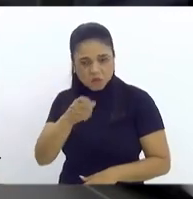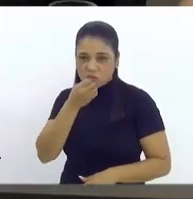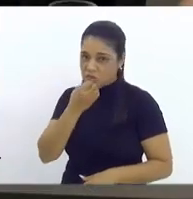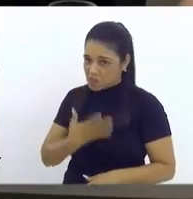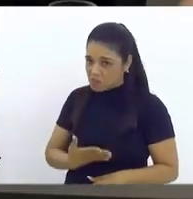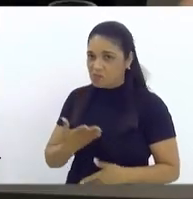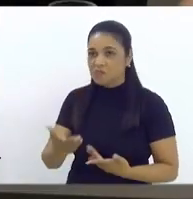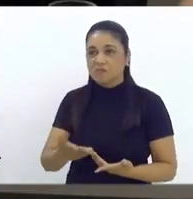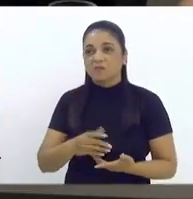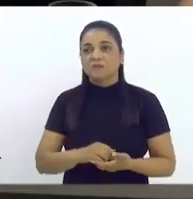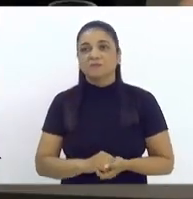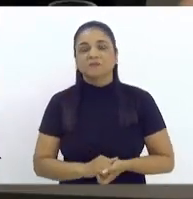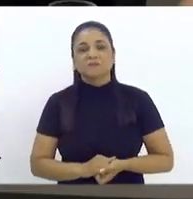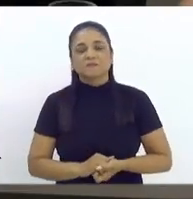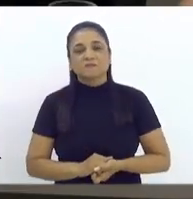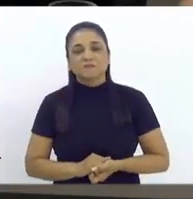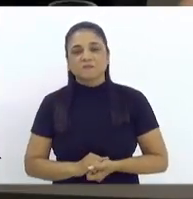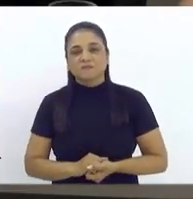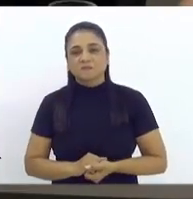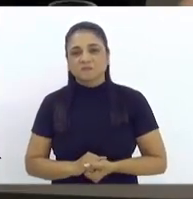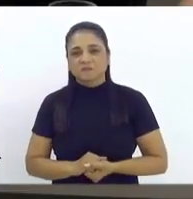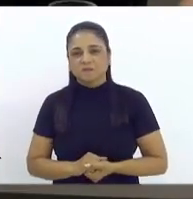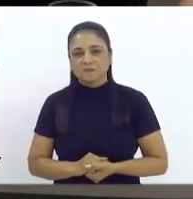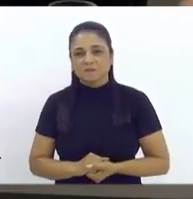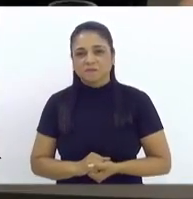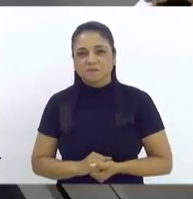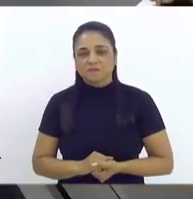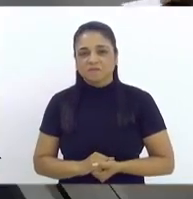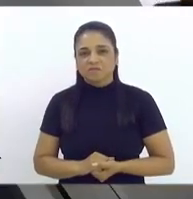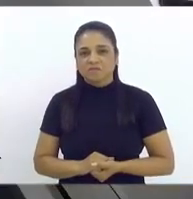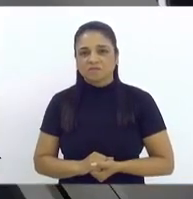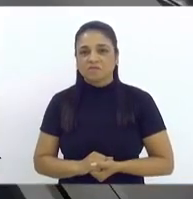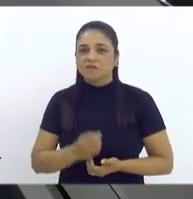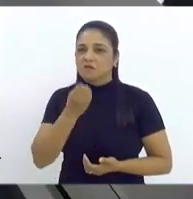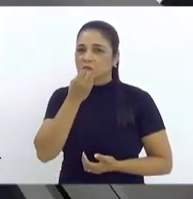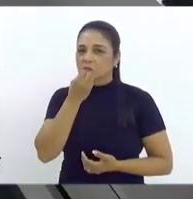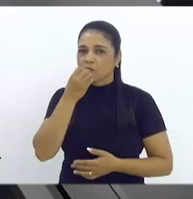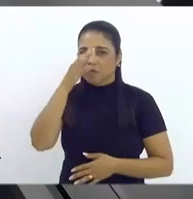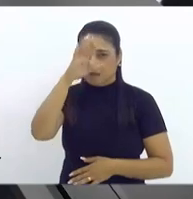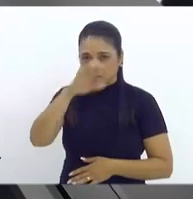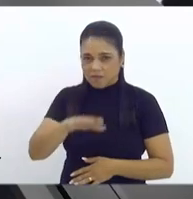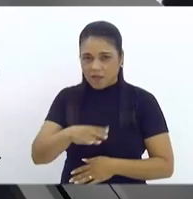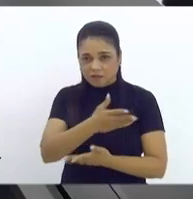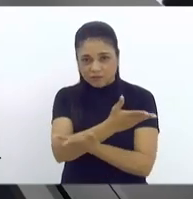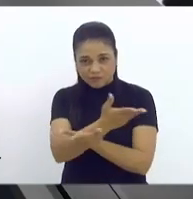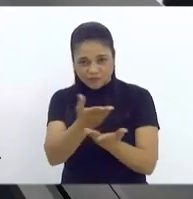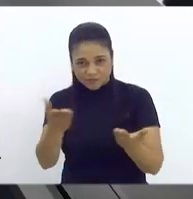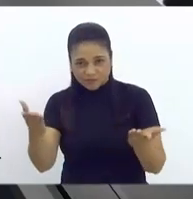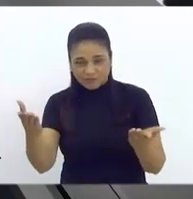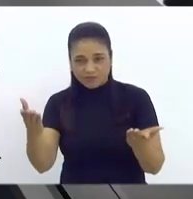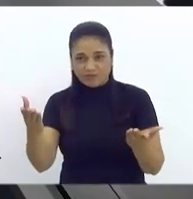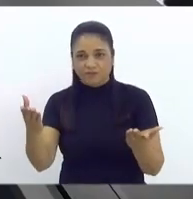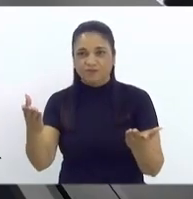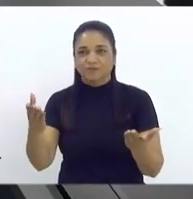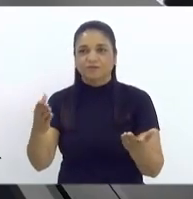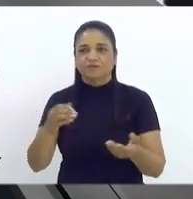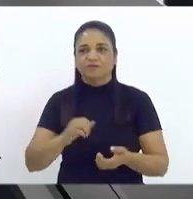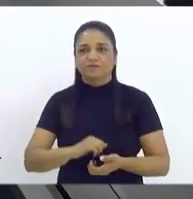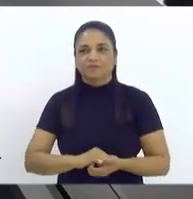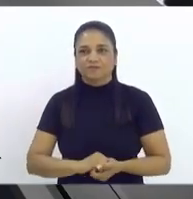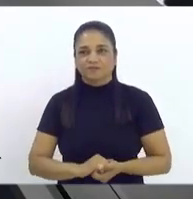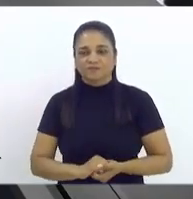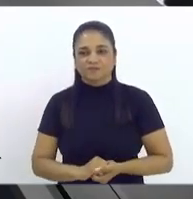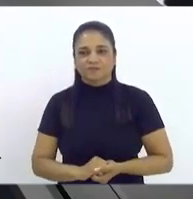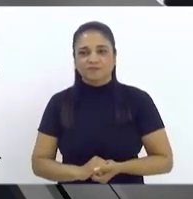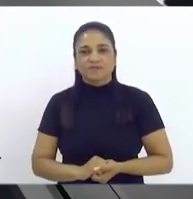nosso deputado. Muito obrigado aí. Uma boa tarde a todos aí. Deputado Val. Ô, presidente, eu queria saber